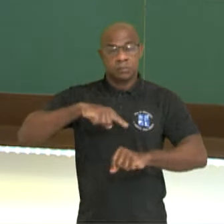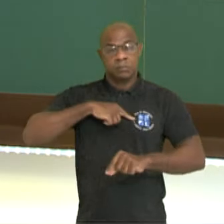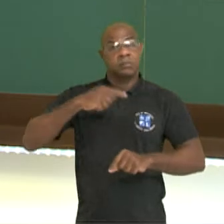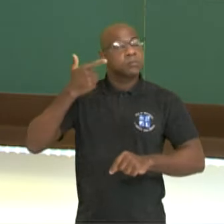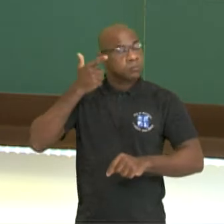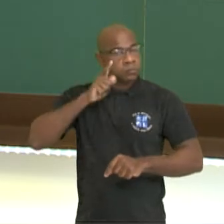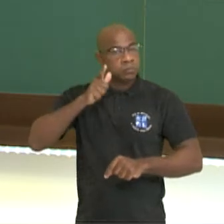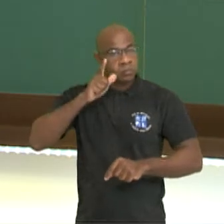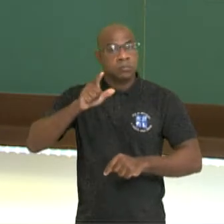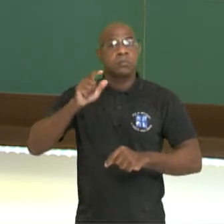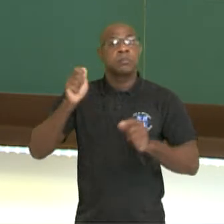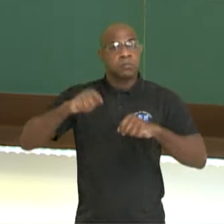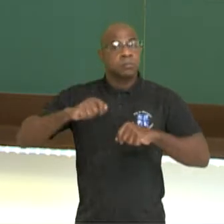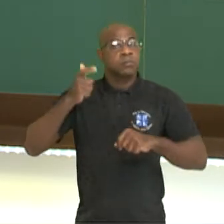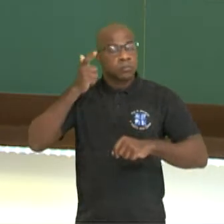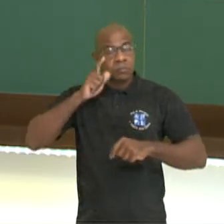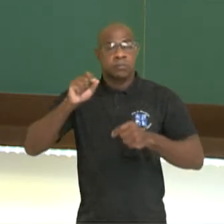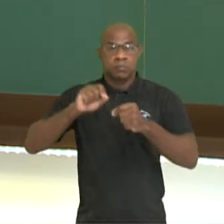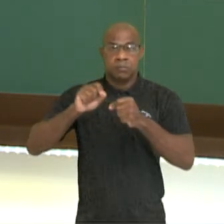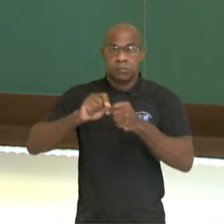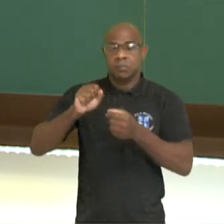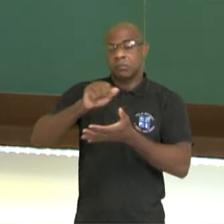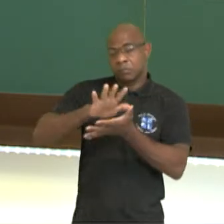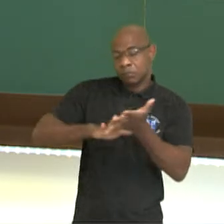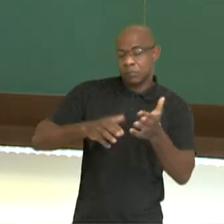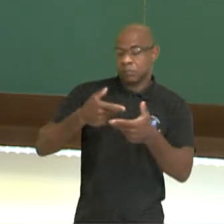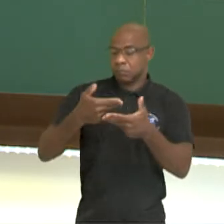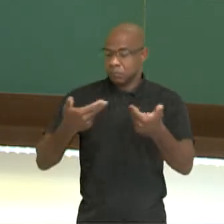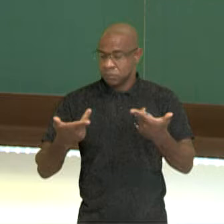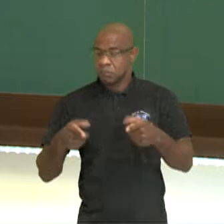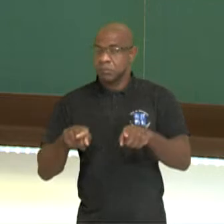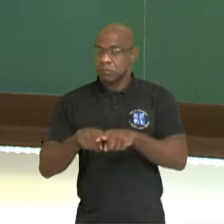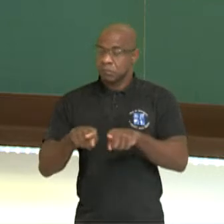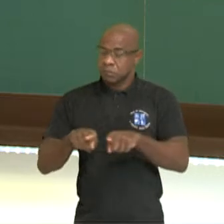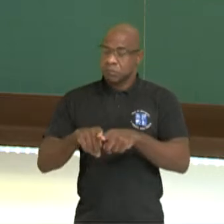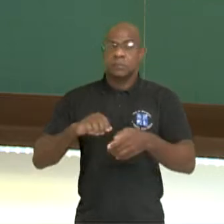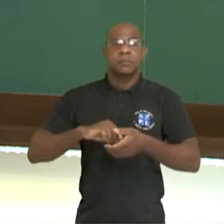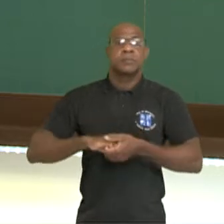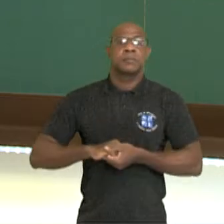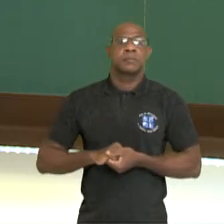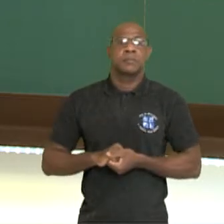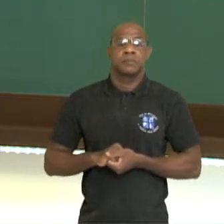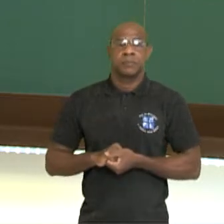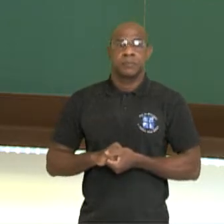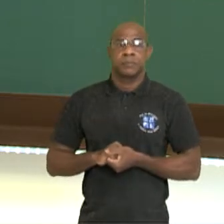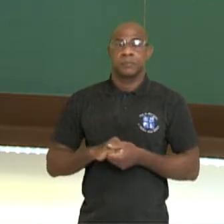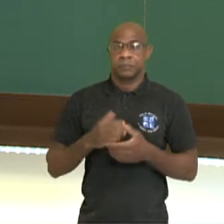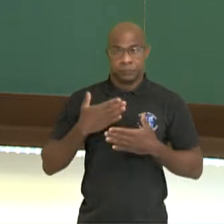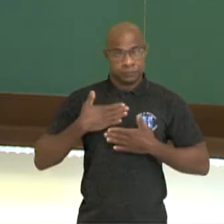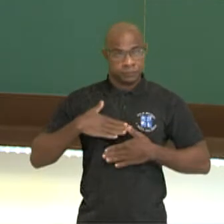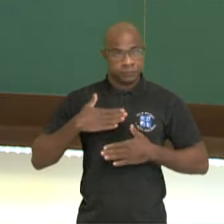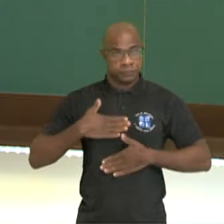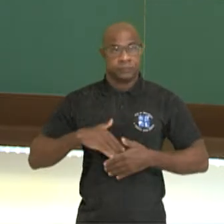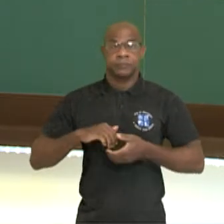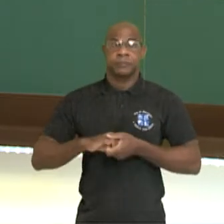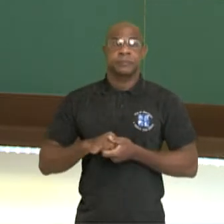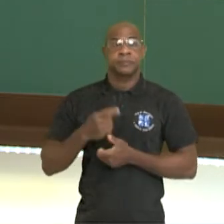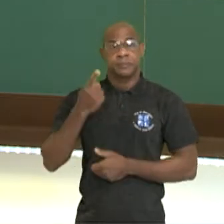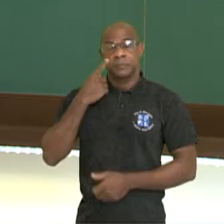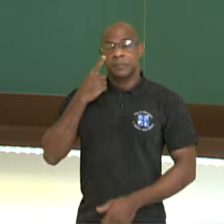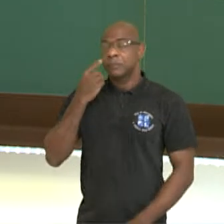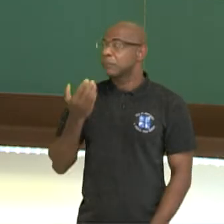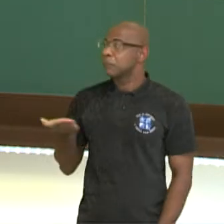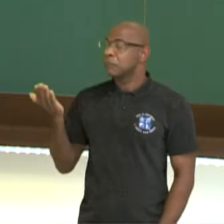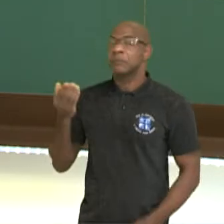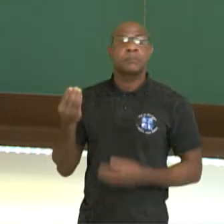resolver os exercícios e as situações, problemas que a gente vai ter no nosso dia a dia. Tranquilo? Vamos ver